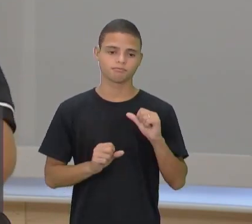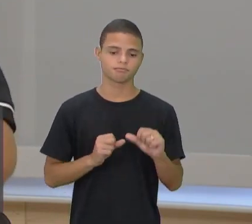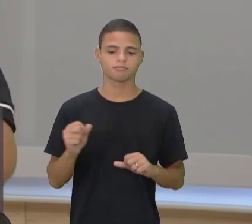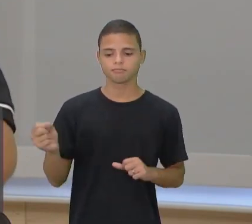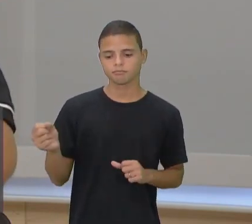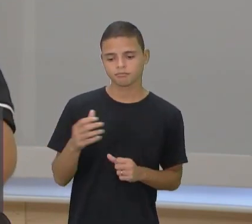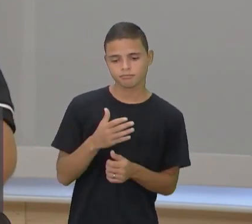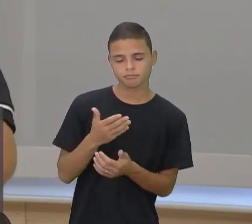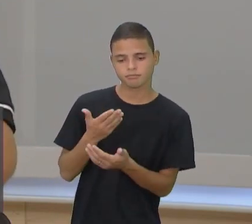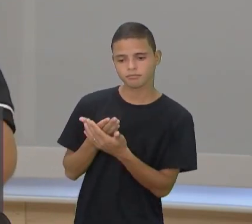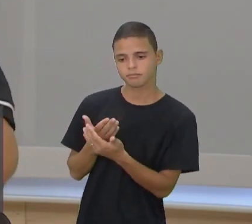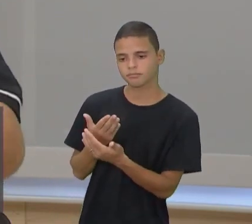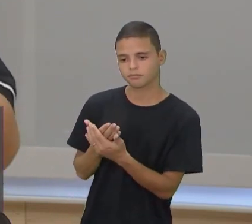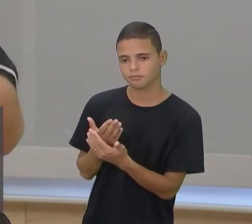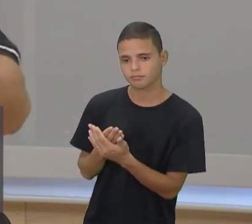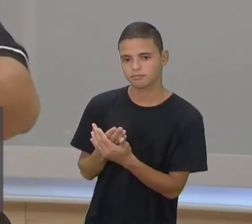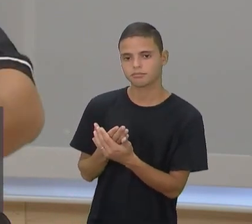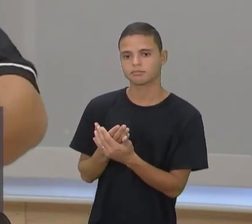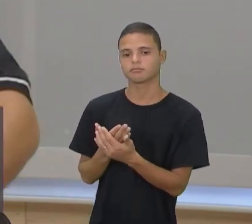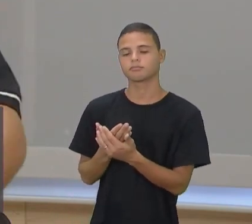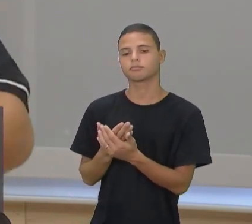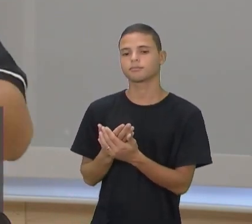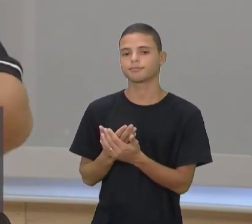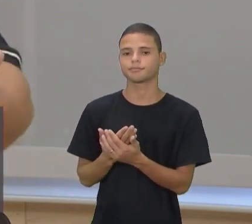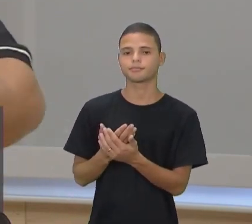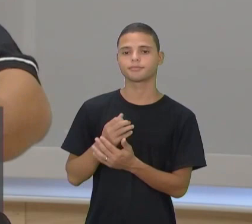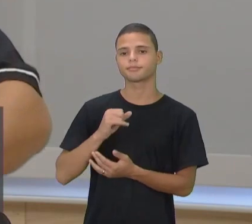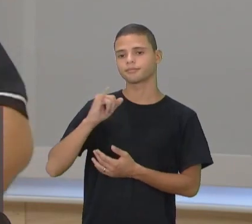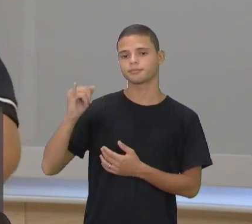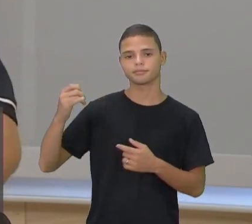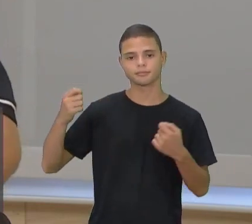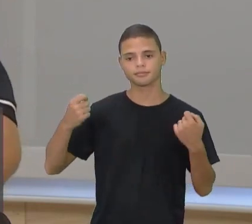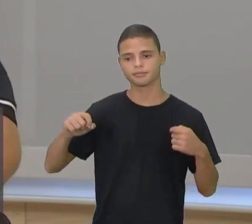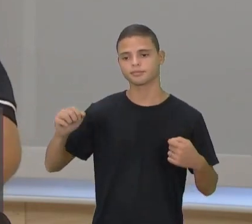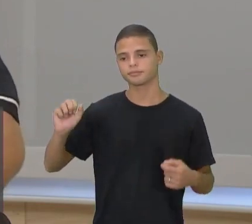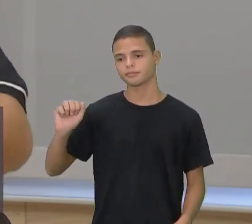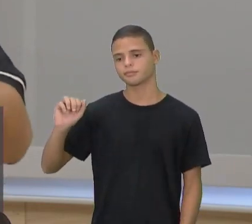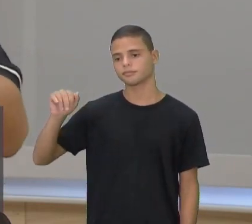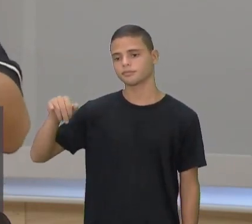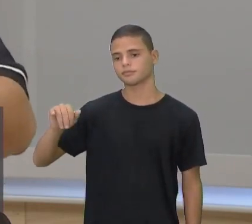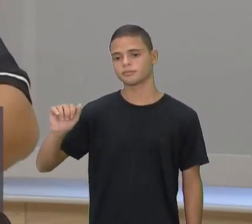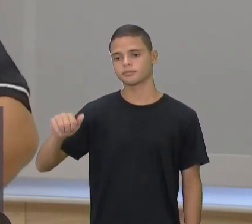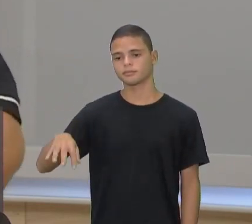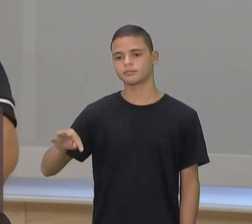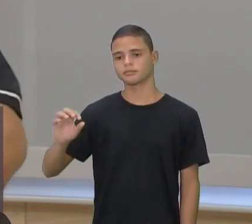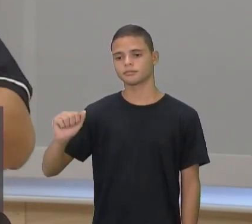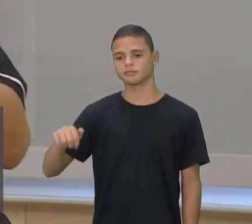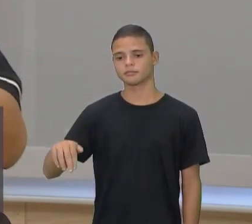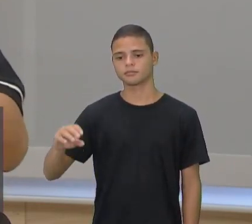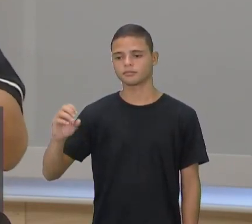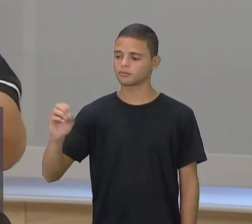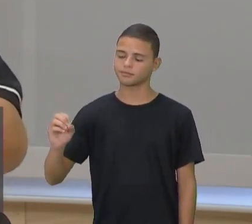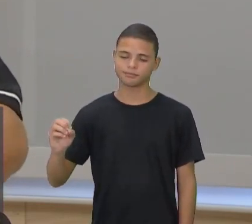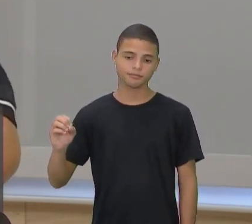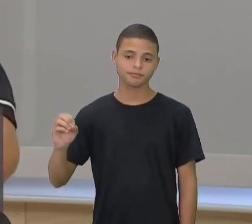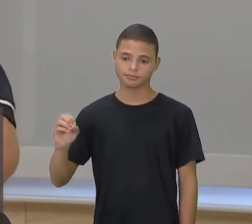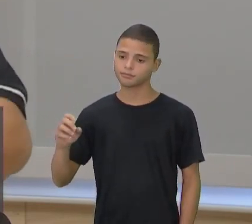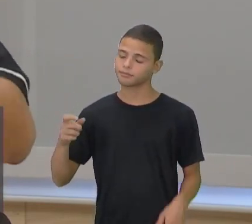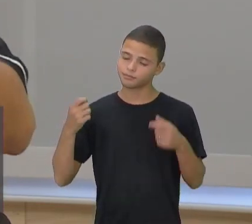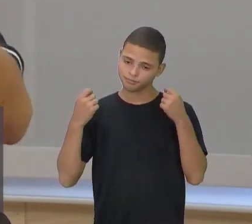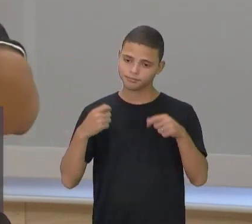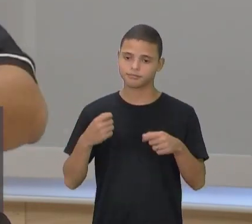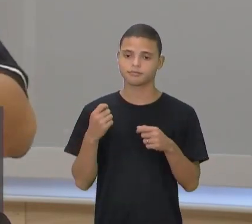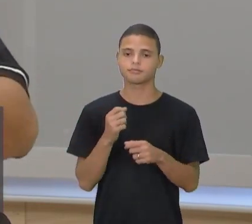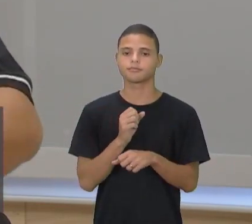estudo da real necessidade e também dessa utilidade do amianto. Então, isso foi